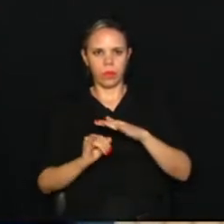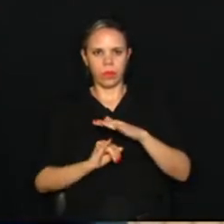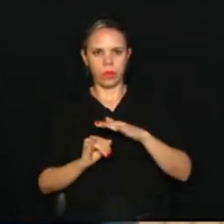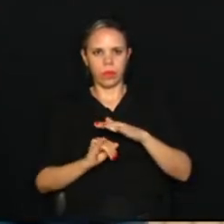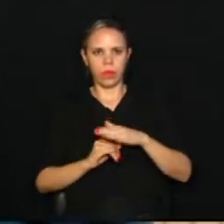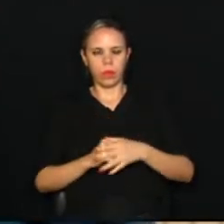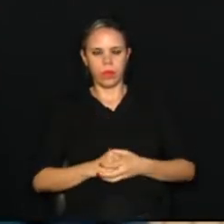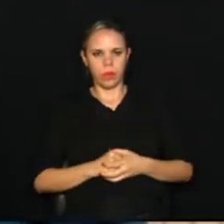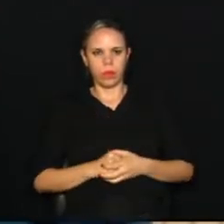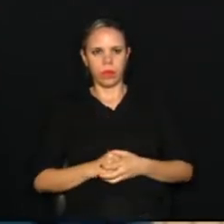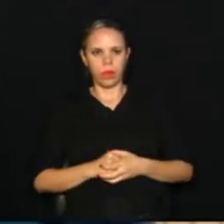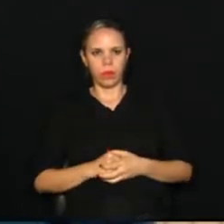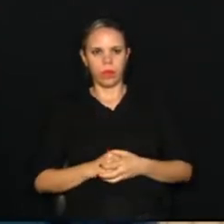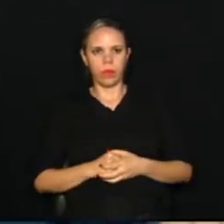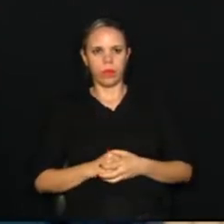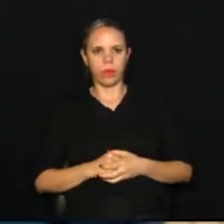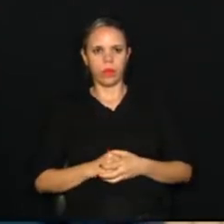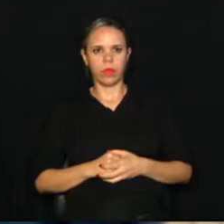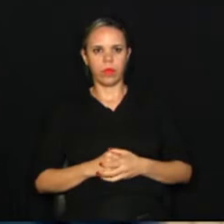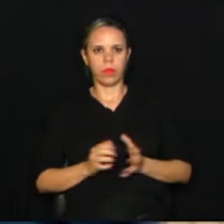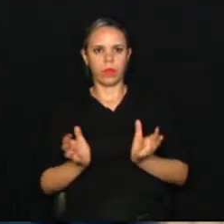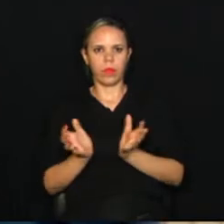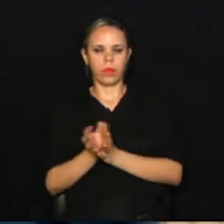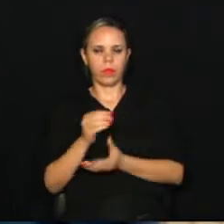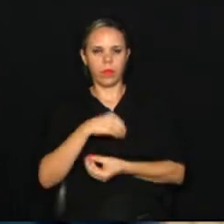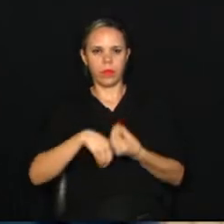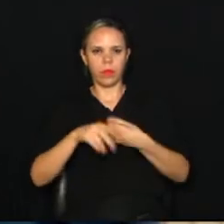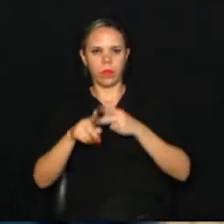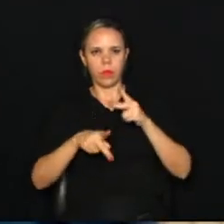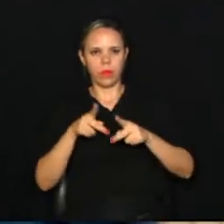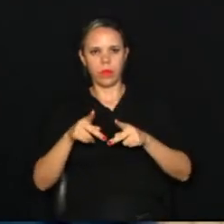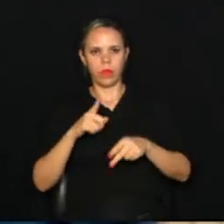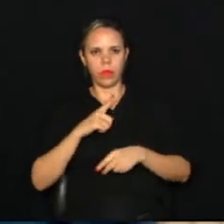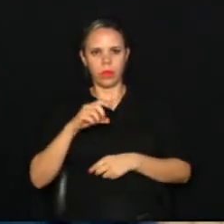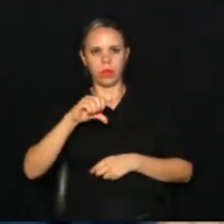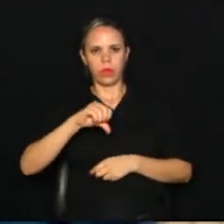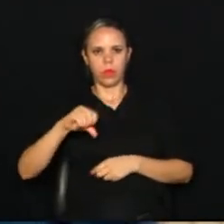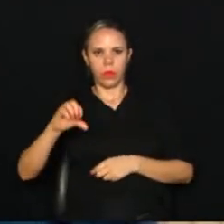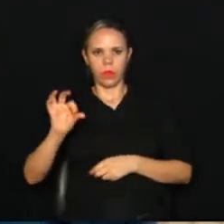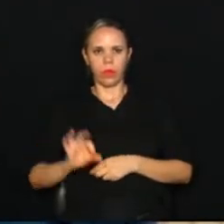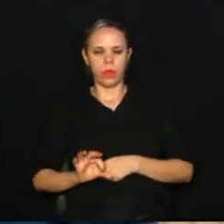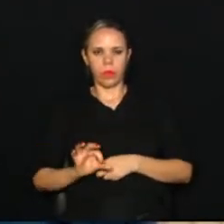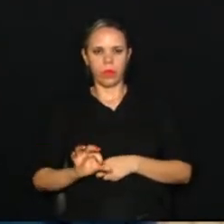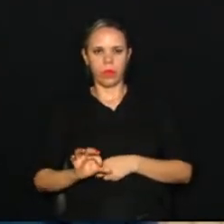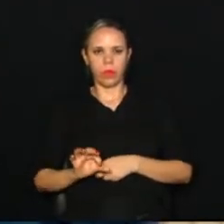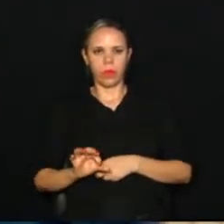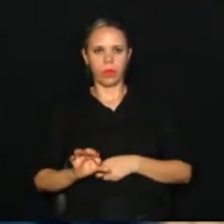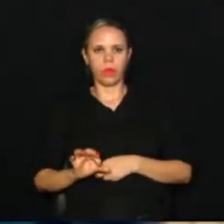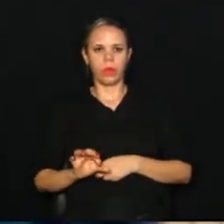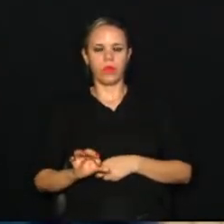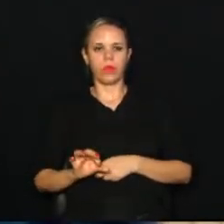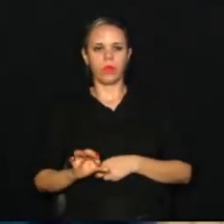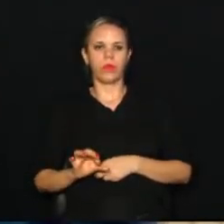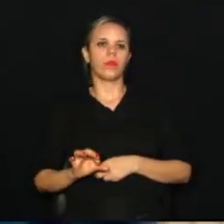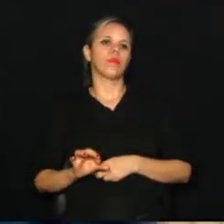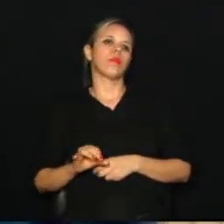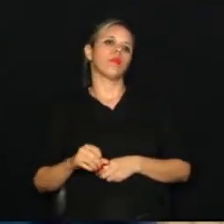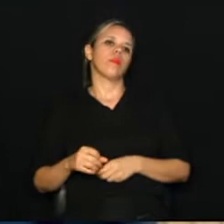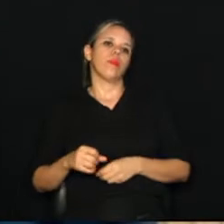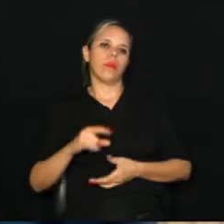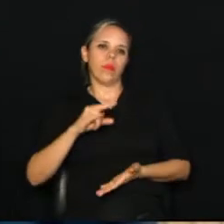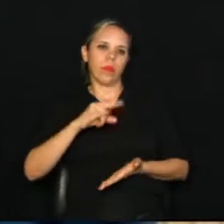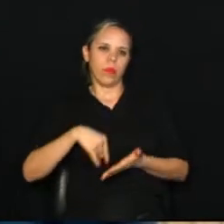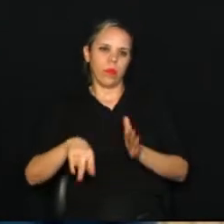uma sociedade de economia mista, ela tem 99% das suas ações pertencentes